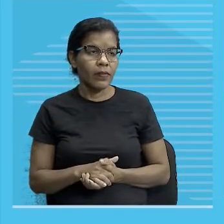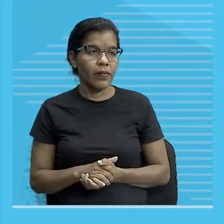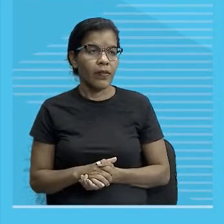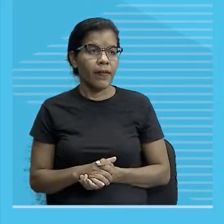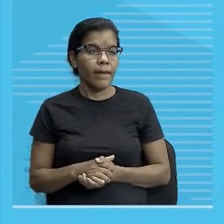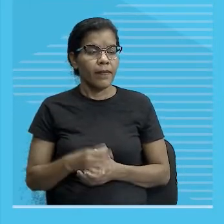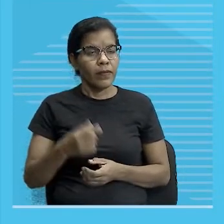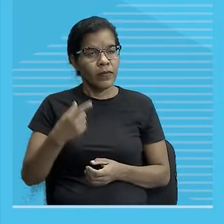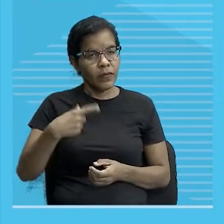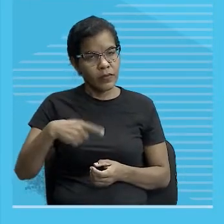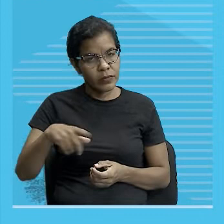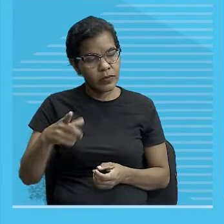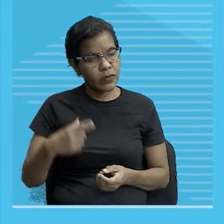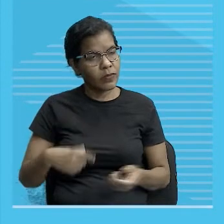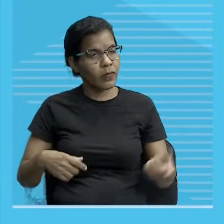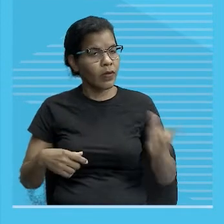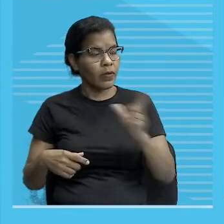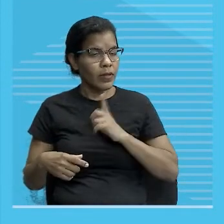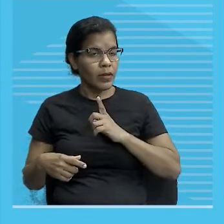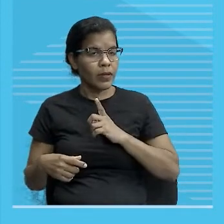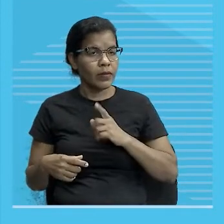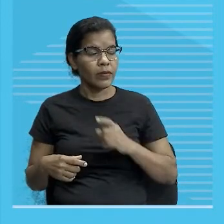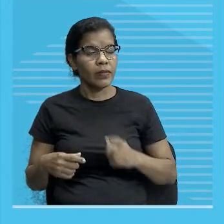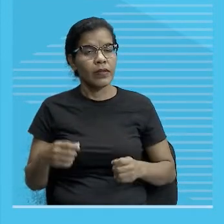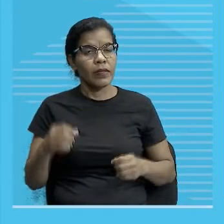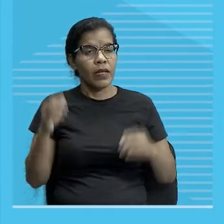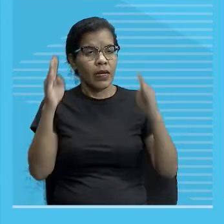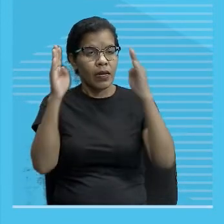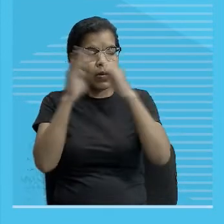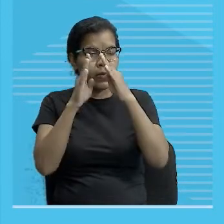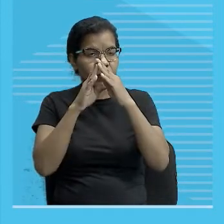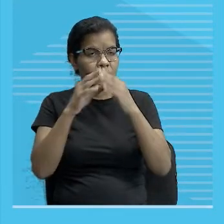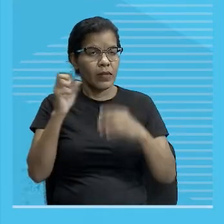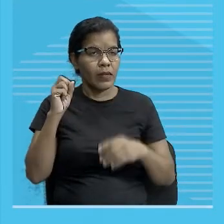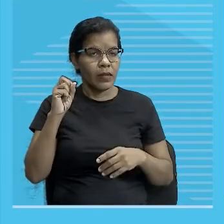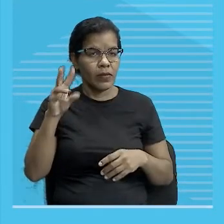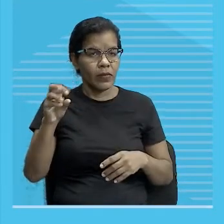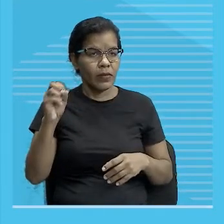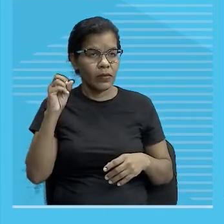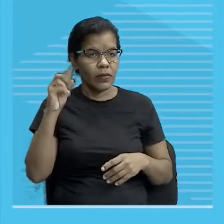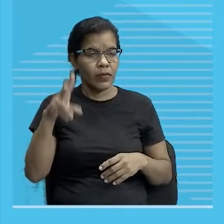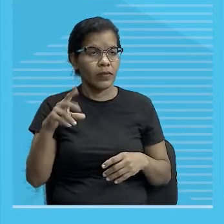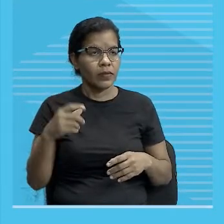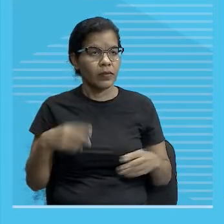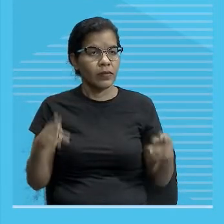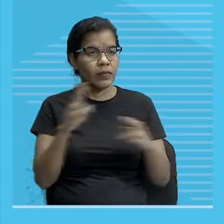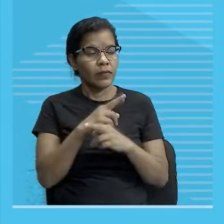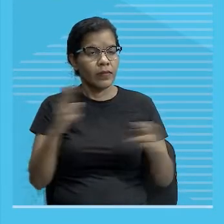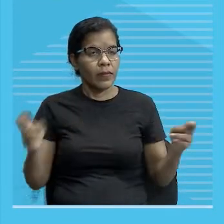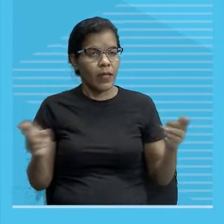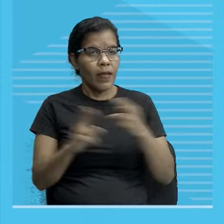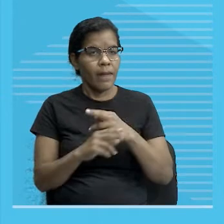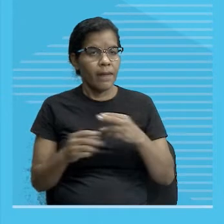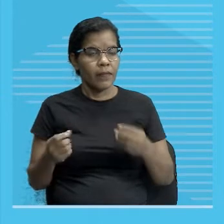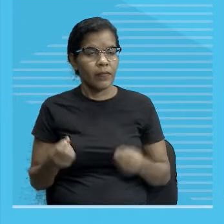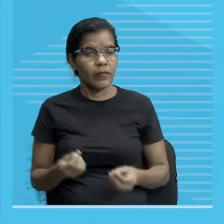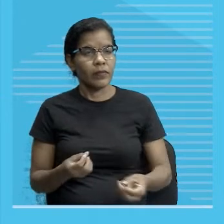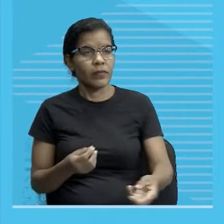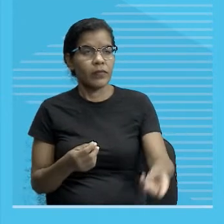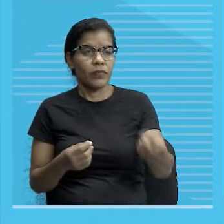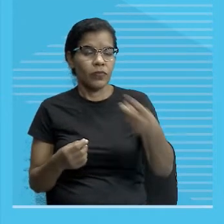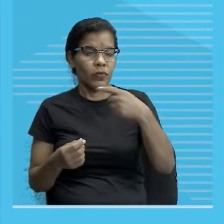Estou indo à casa, estou voltando da casa. Se nessa correlação você obtiver voltando da, é porque